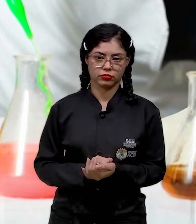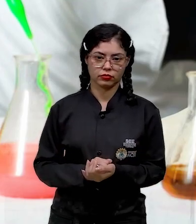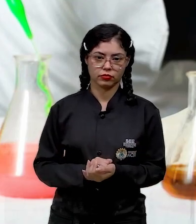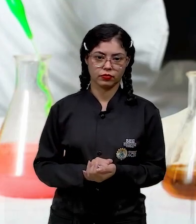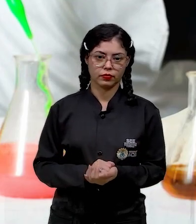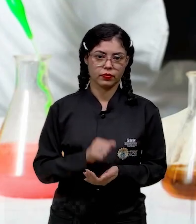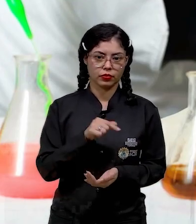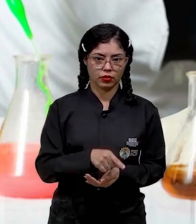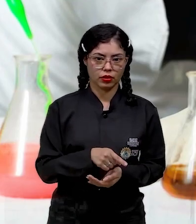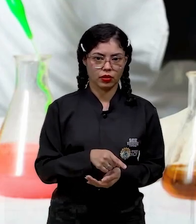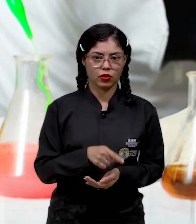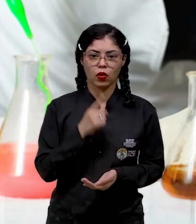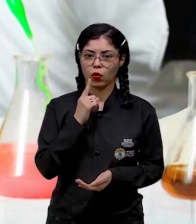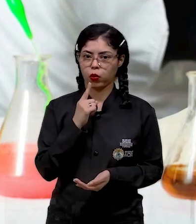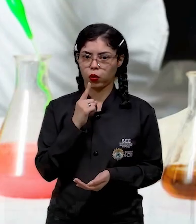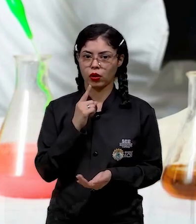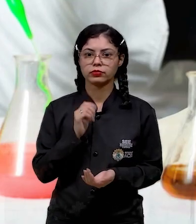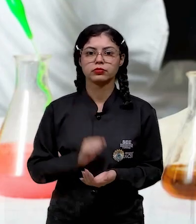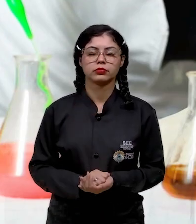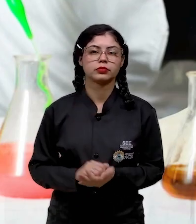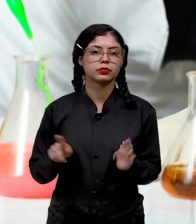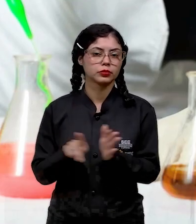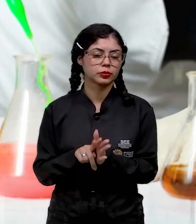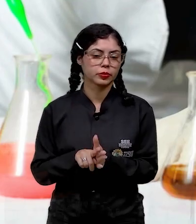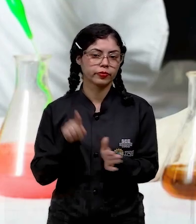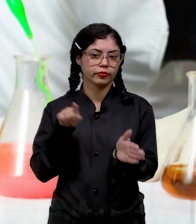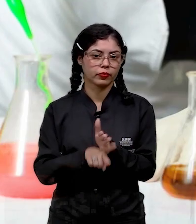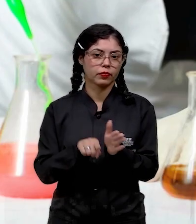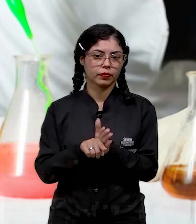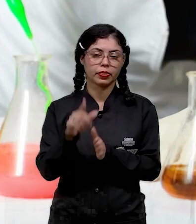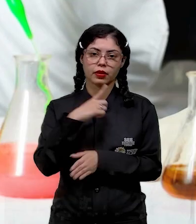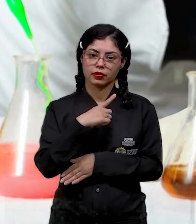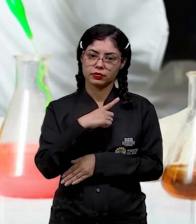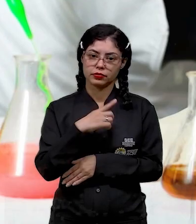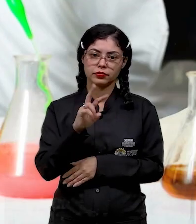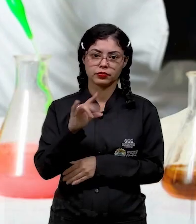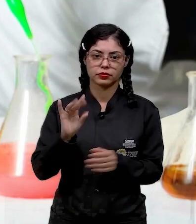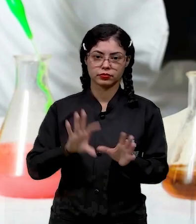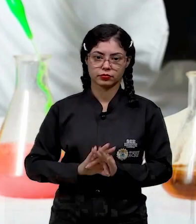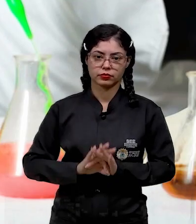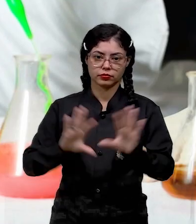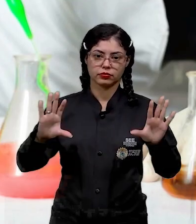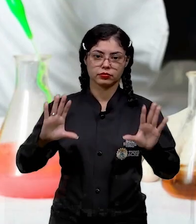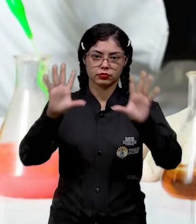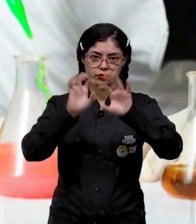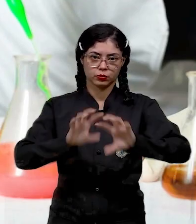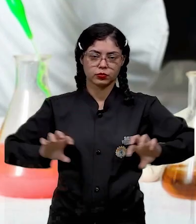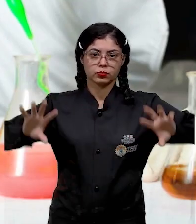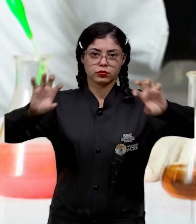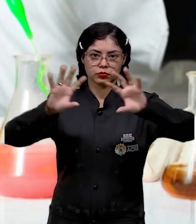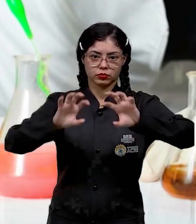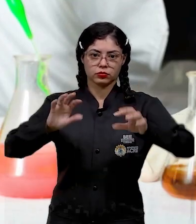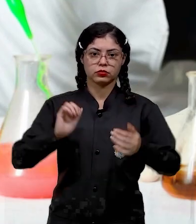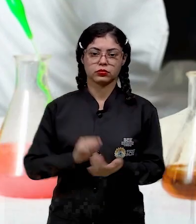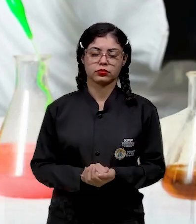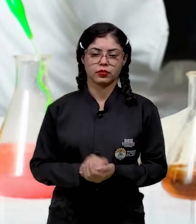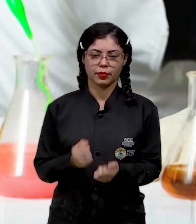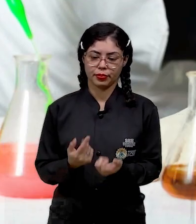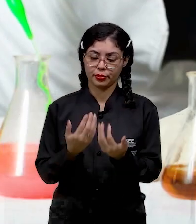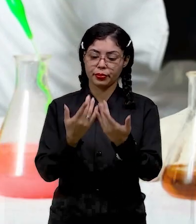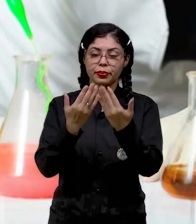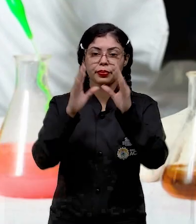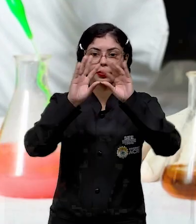fósforo, gente. Ali, ó, nessa questão do acender o fósforo, a gente vai ter liberação de gás, né? Então, sai aquela fumacinha, vai